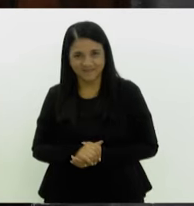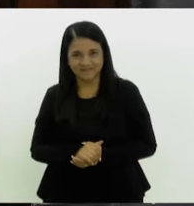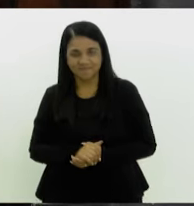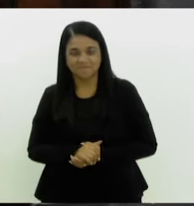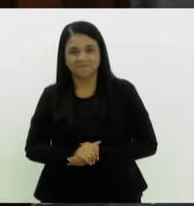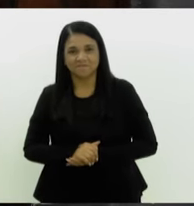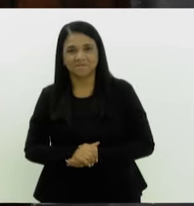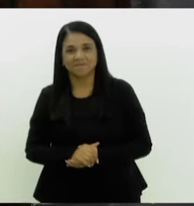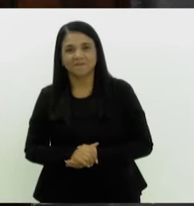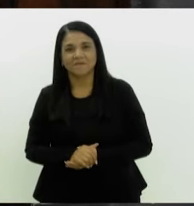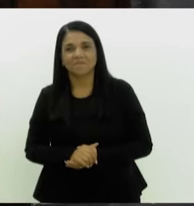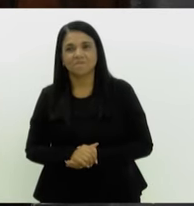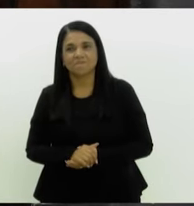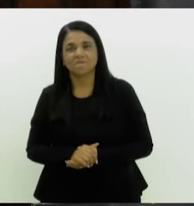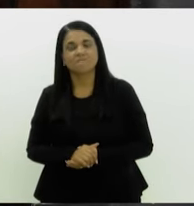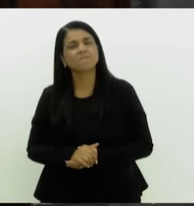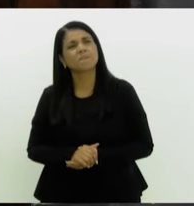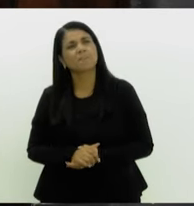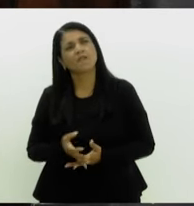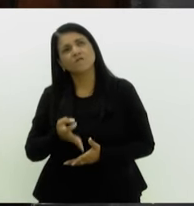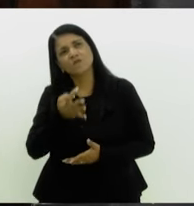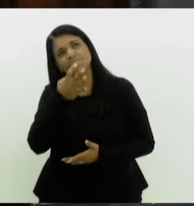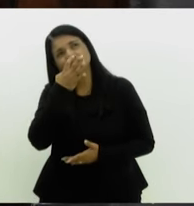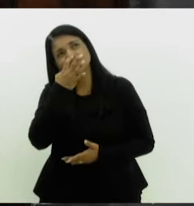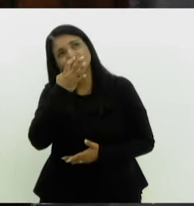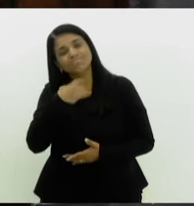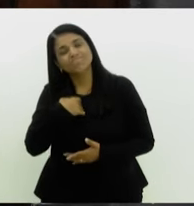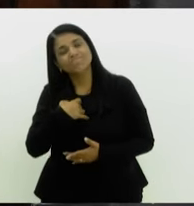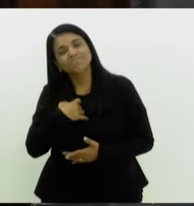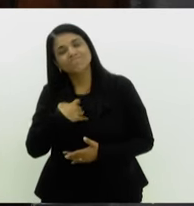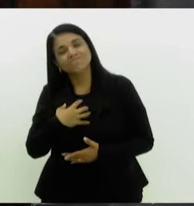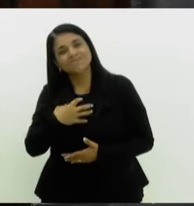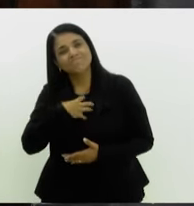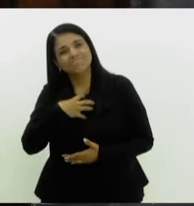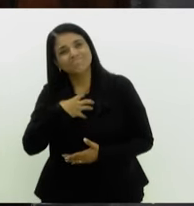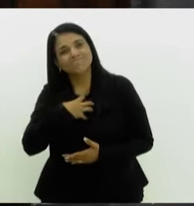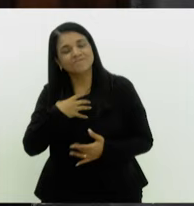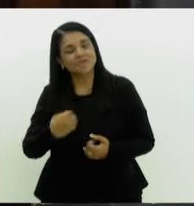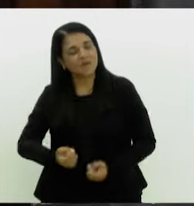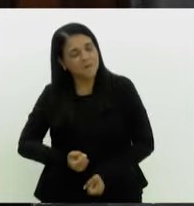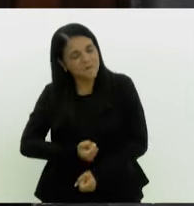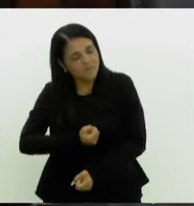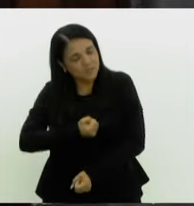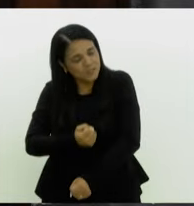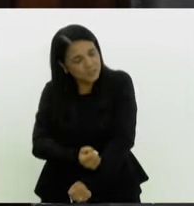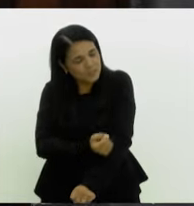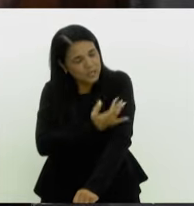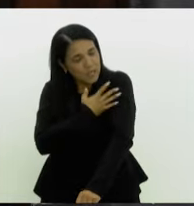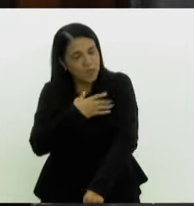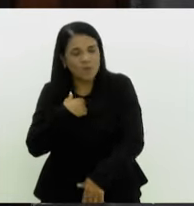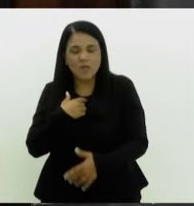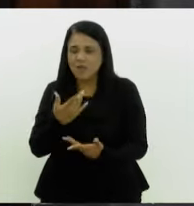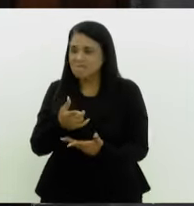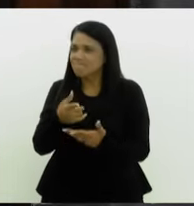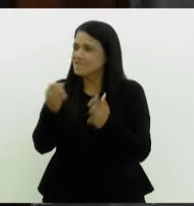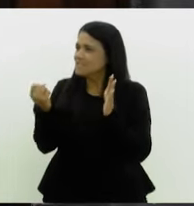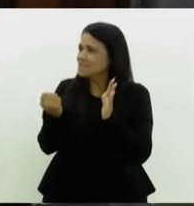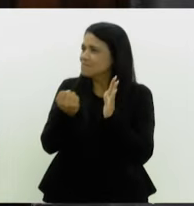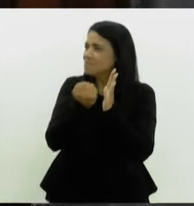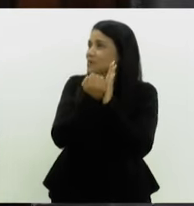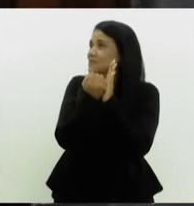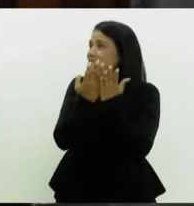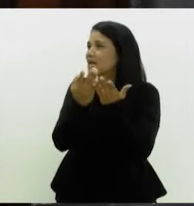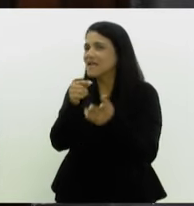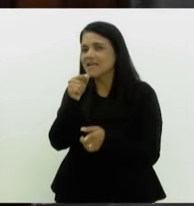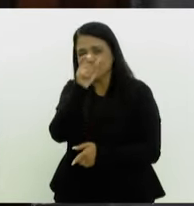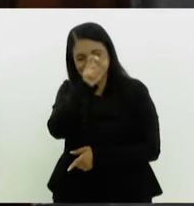lá e eu fiquei assim numa emoção cheguei elogiando Benedita para cá e para lá falando do que que ela simbolizava porque